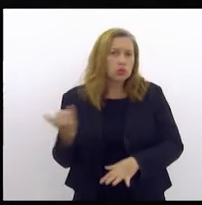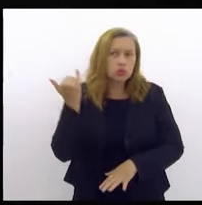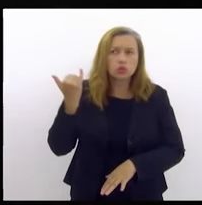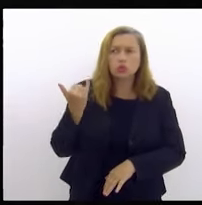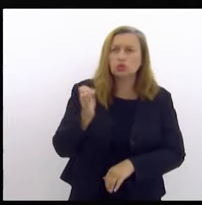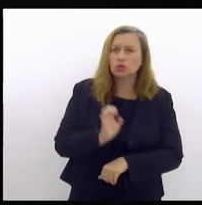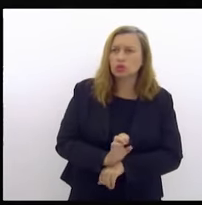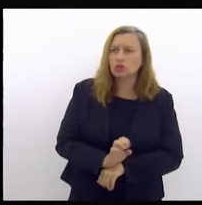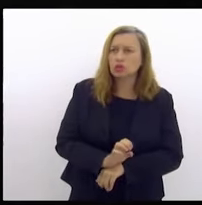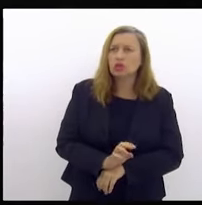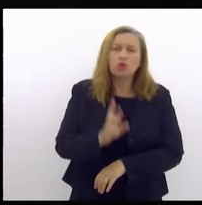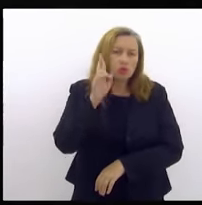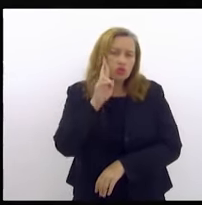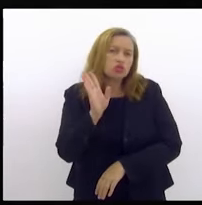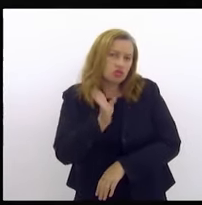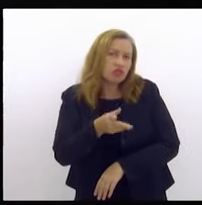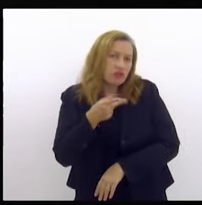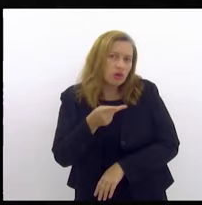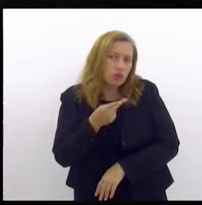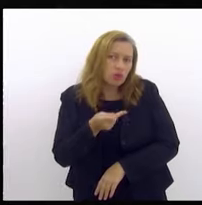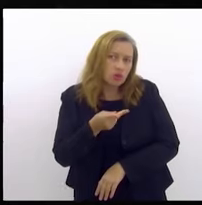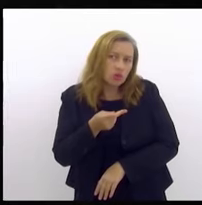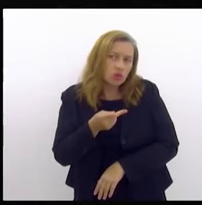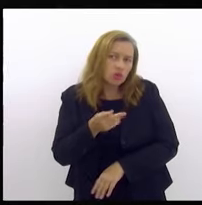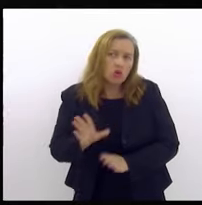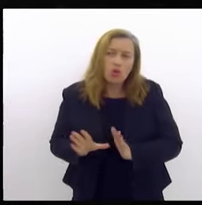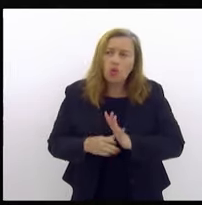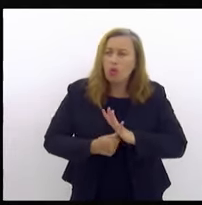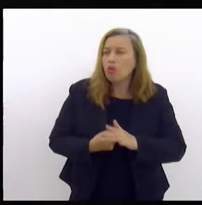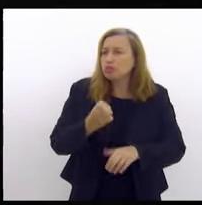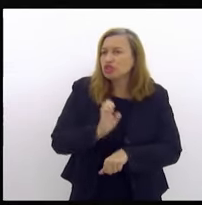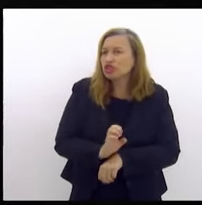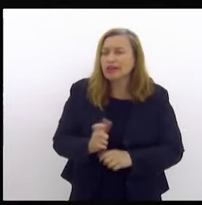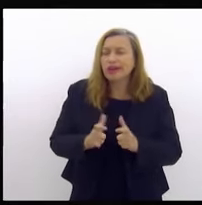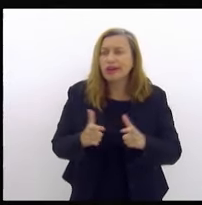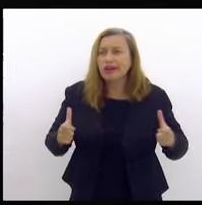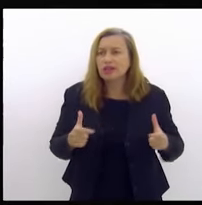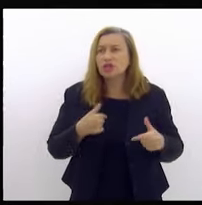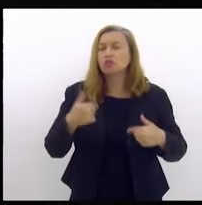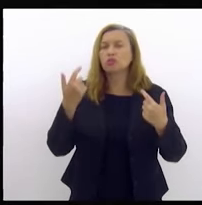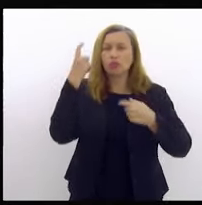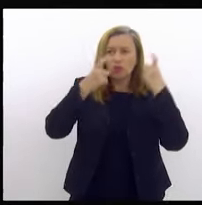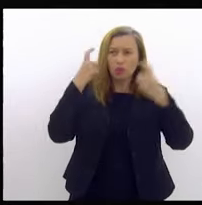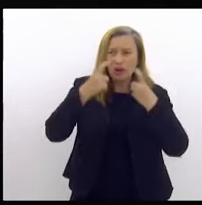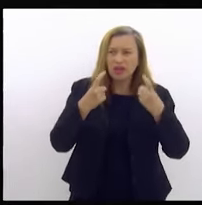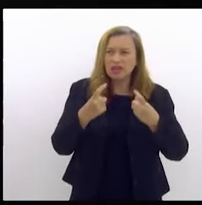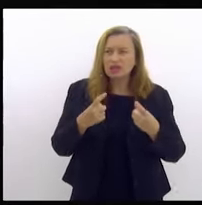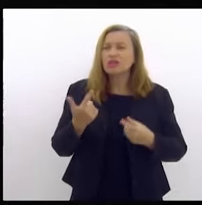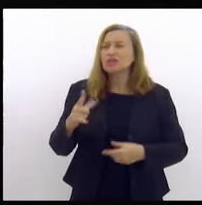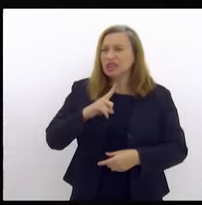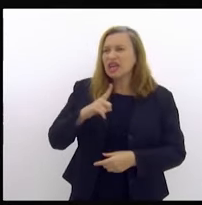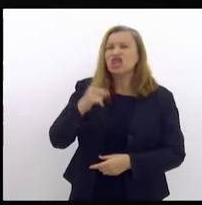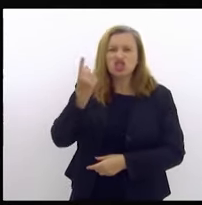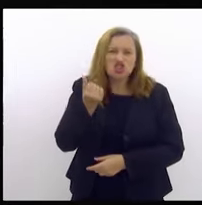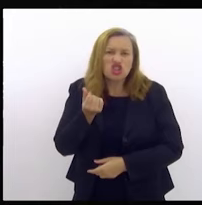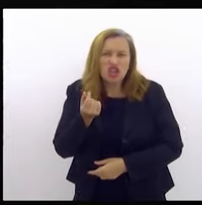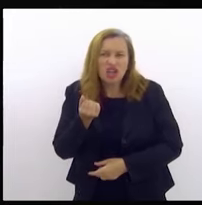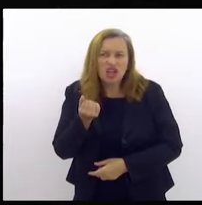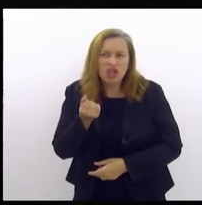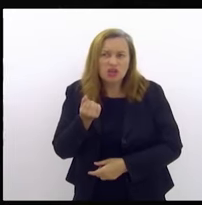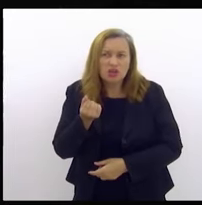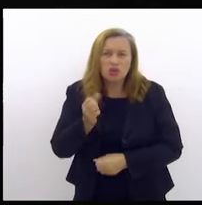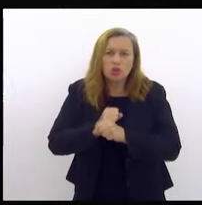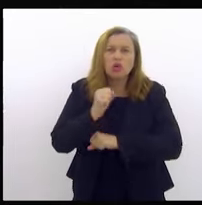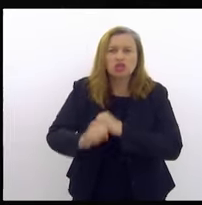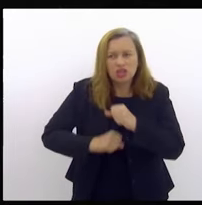Estado. Como o senhor bem falou, o rombo do Estado é gigantesco. Eu estou preocupado com esse rombo. Será que nós vamos ter dinheiro no segundo semestre do ano que